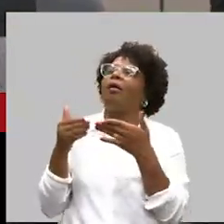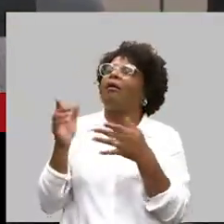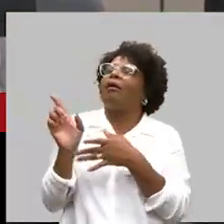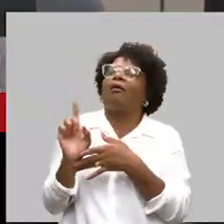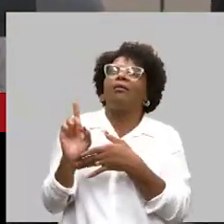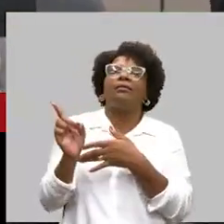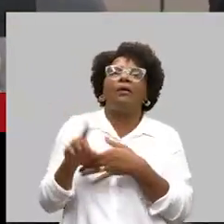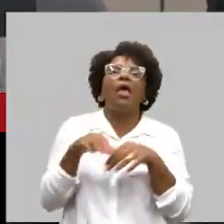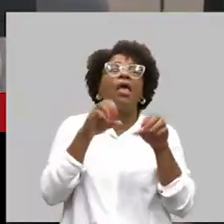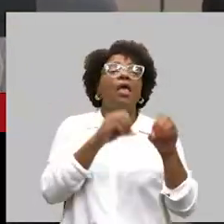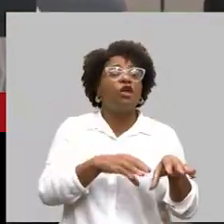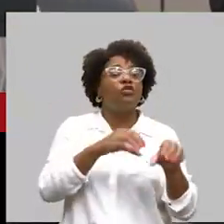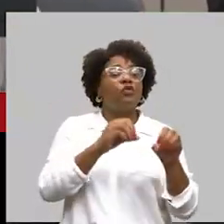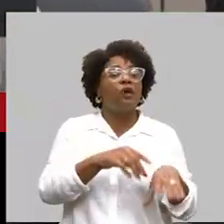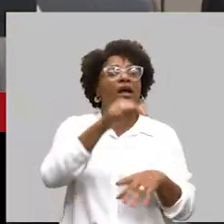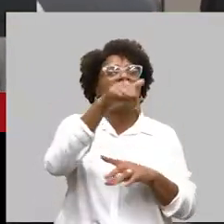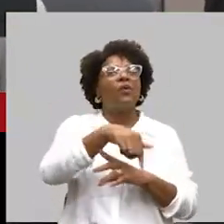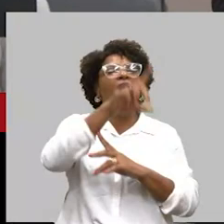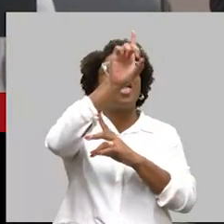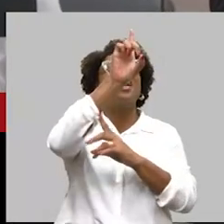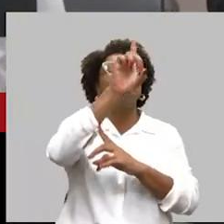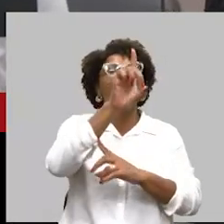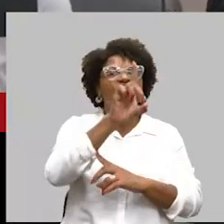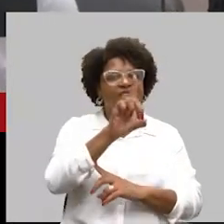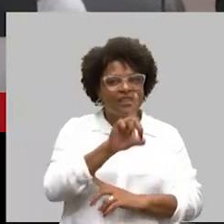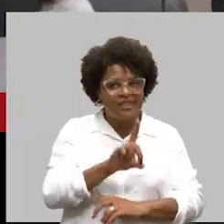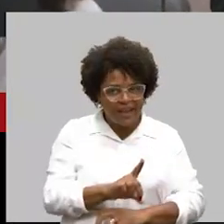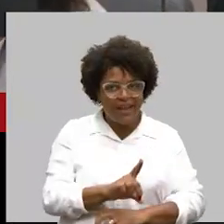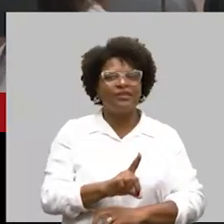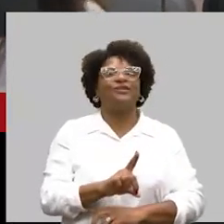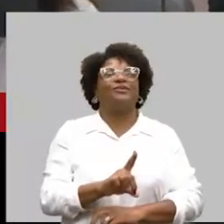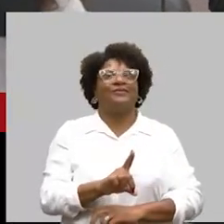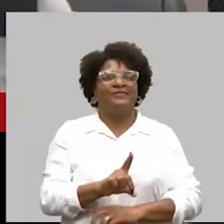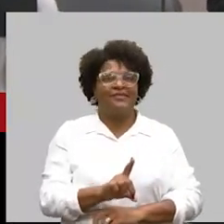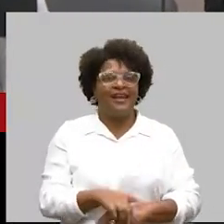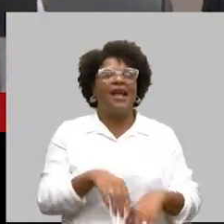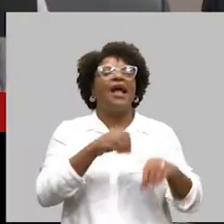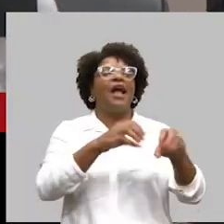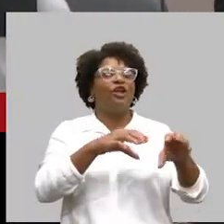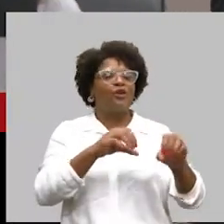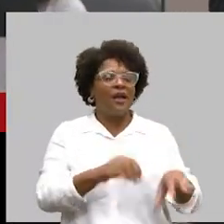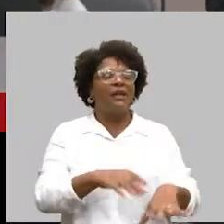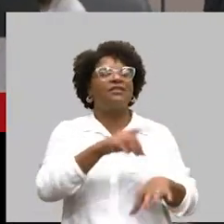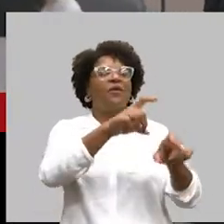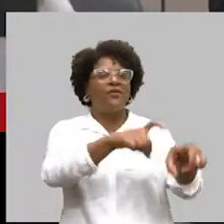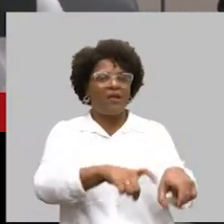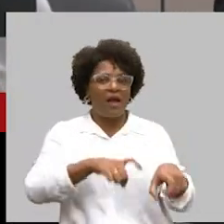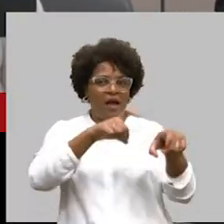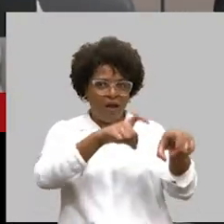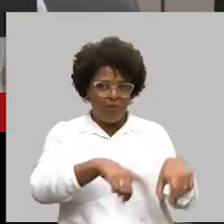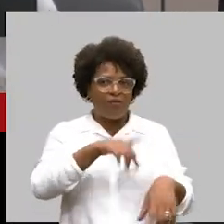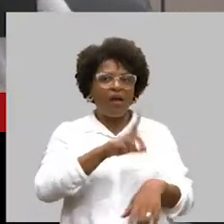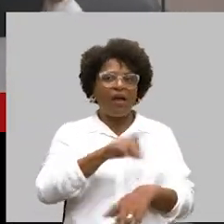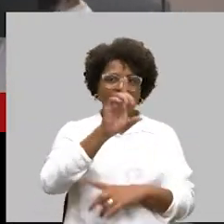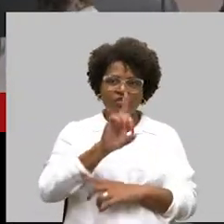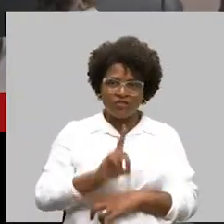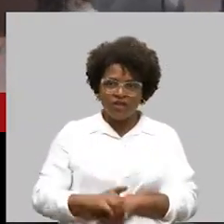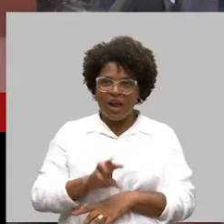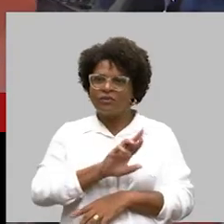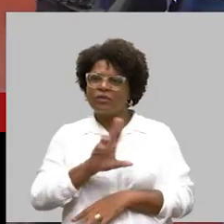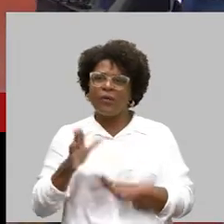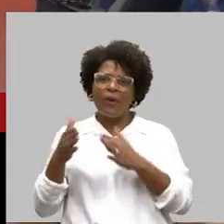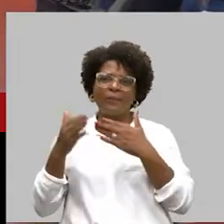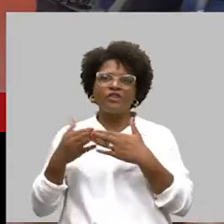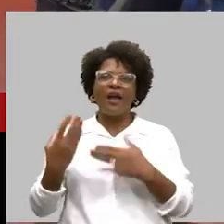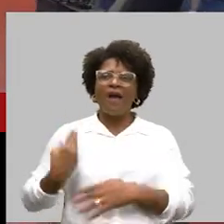educação é direito Educação do campo é direito